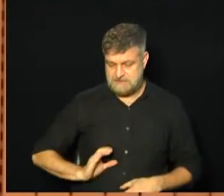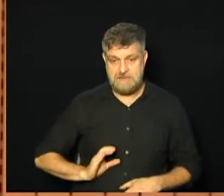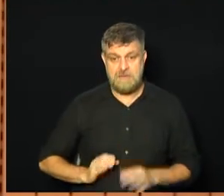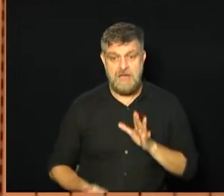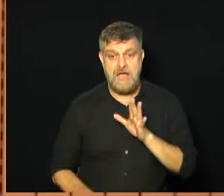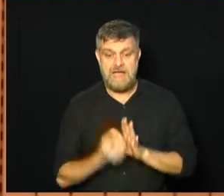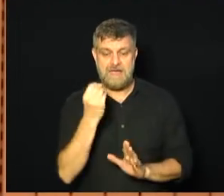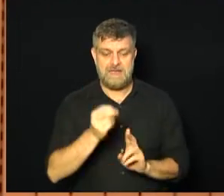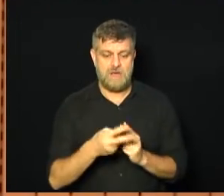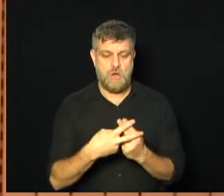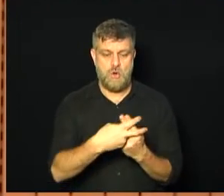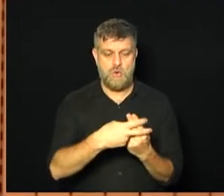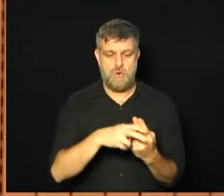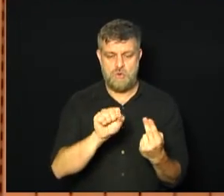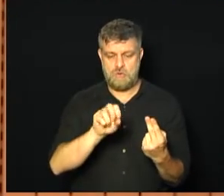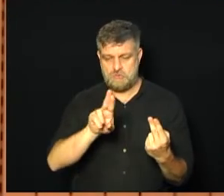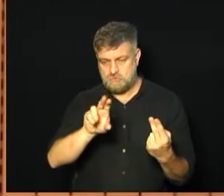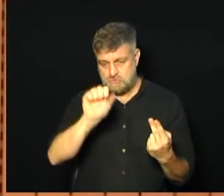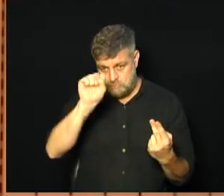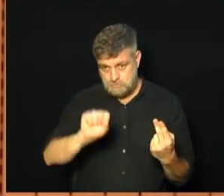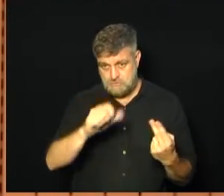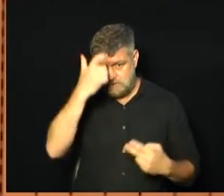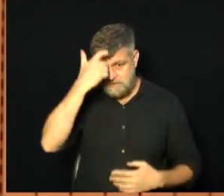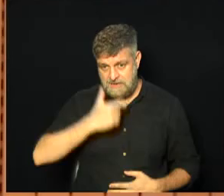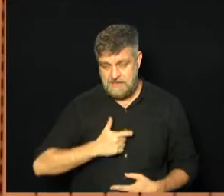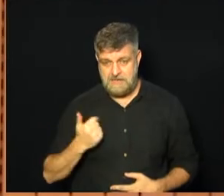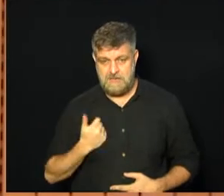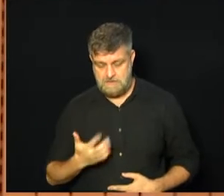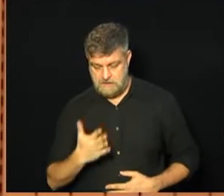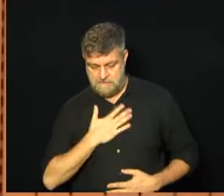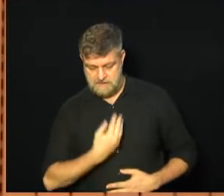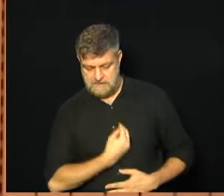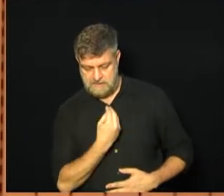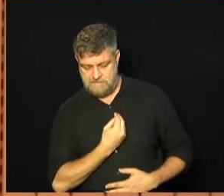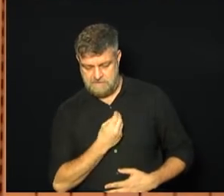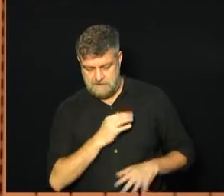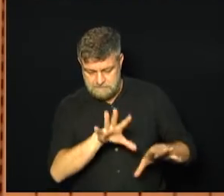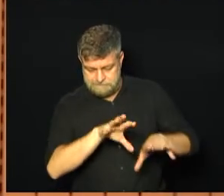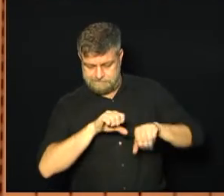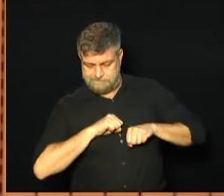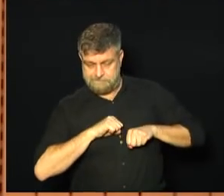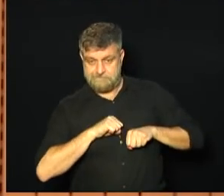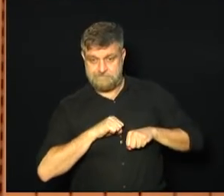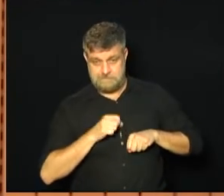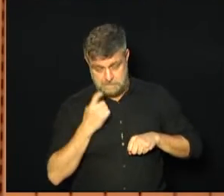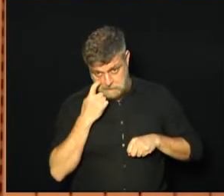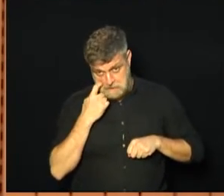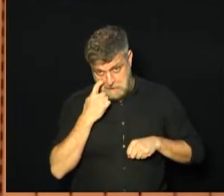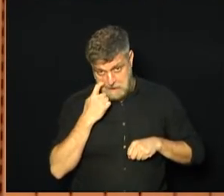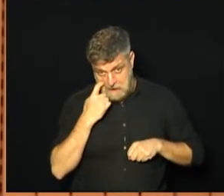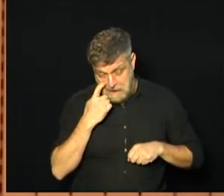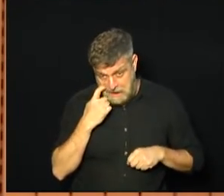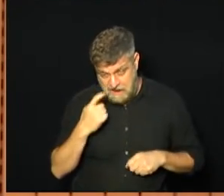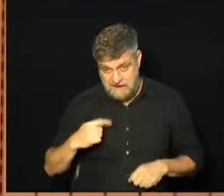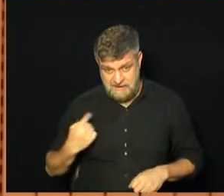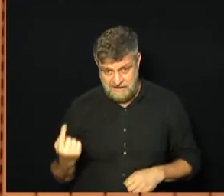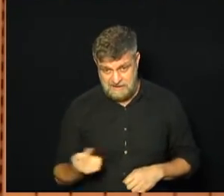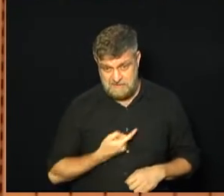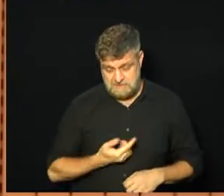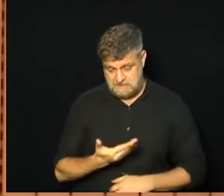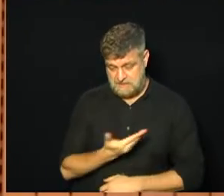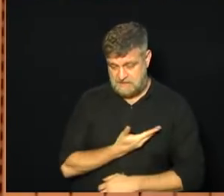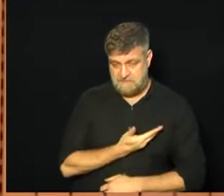do SUS, um projeto que eu compartilho e que faz parte da minha vida também. Então, as nossas colegas,